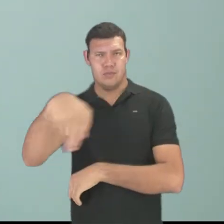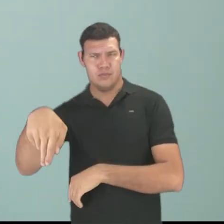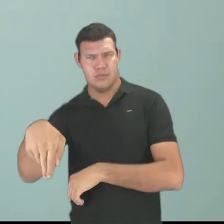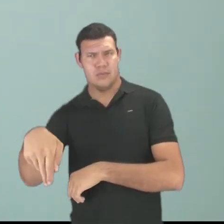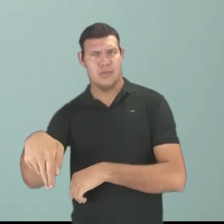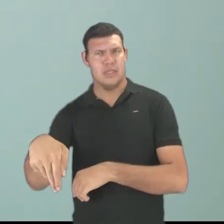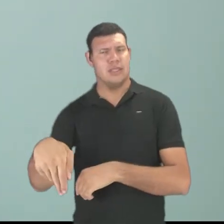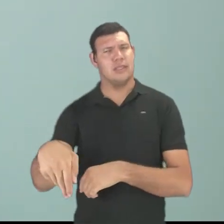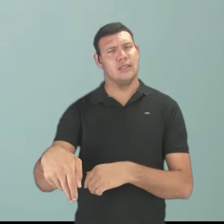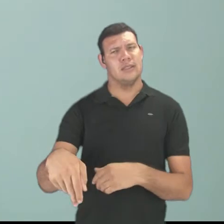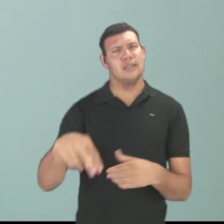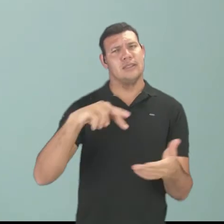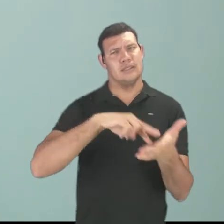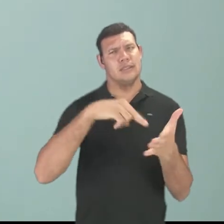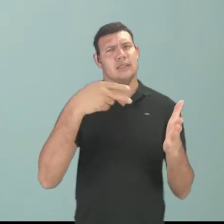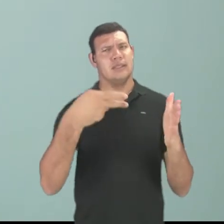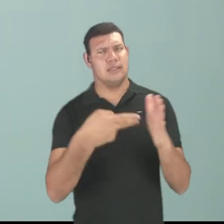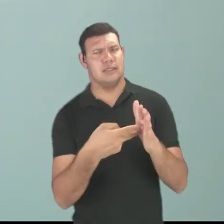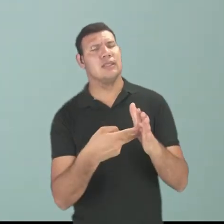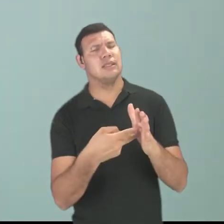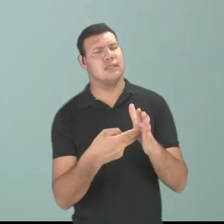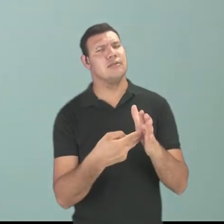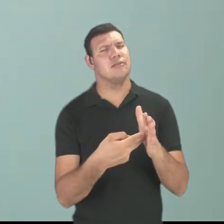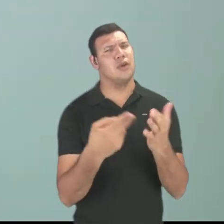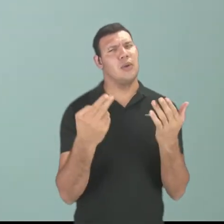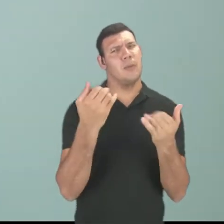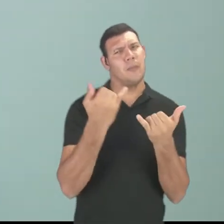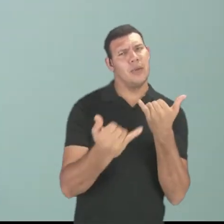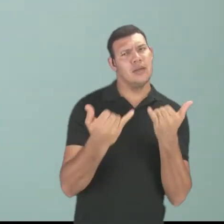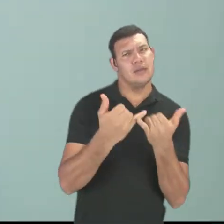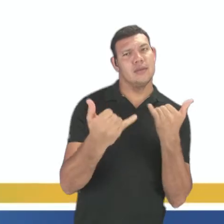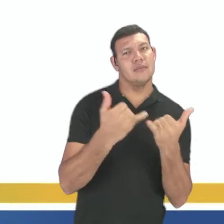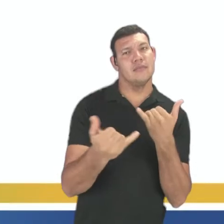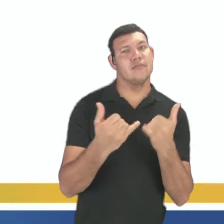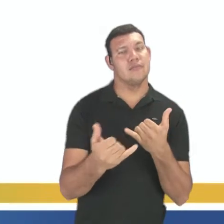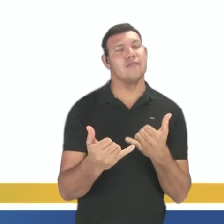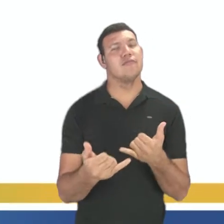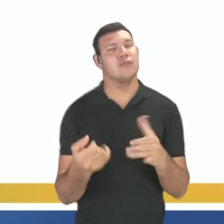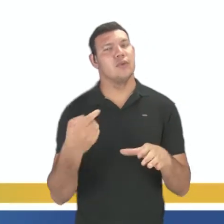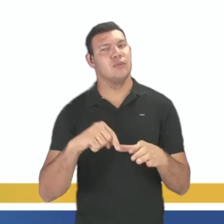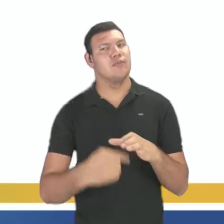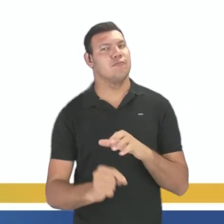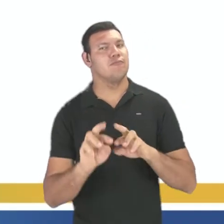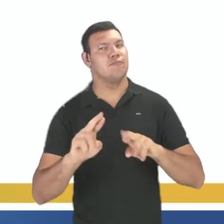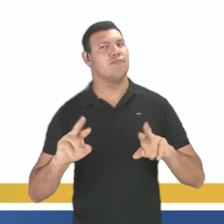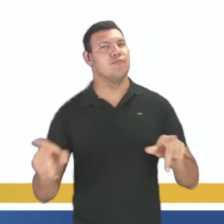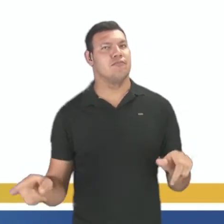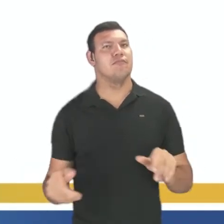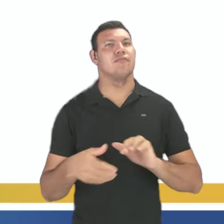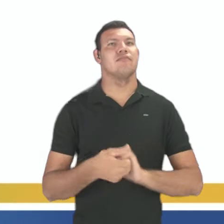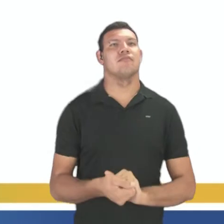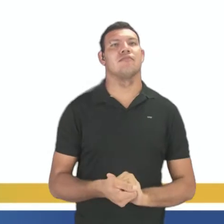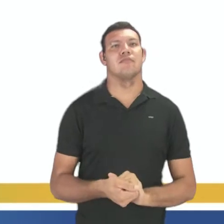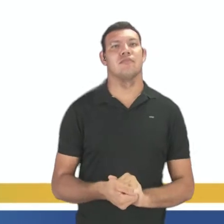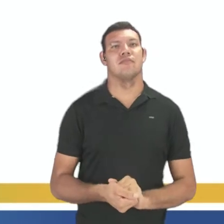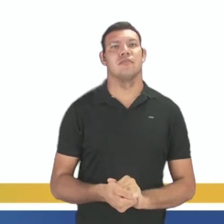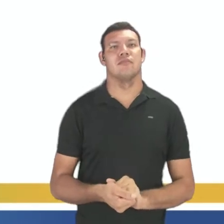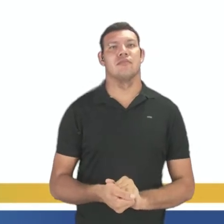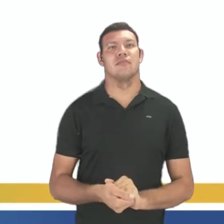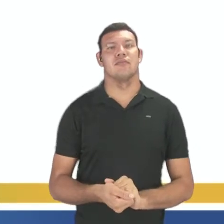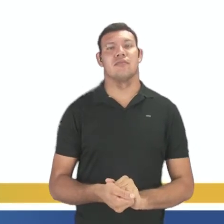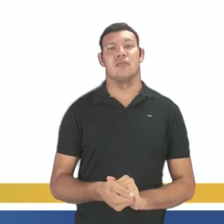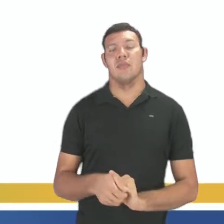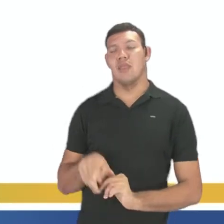bem parecido, mas em inglês tem uma certa diferença. Então vamos ali. That car is my car.